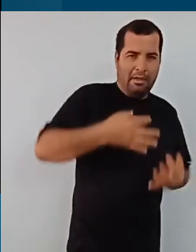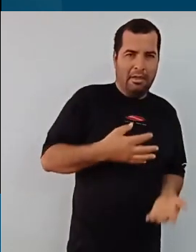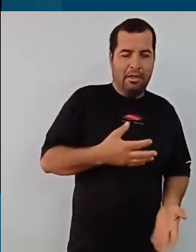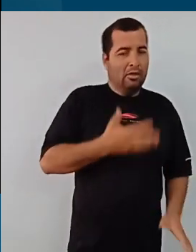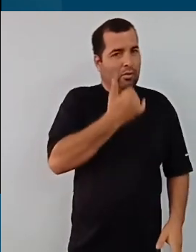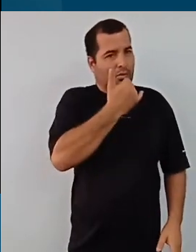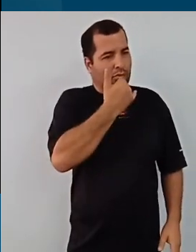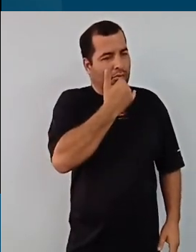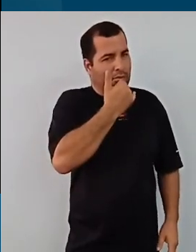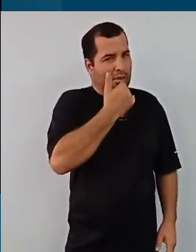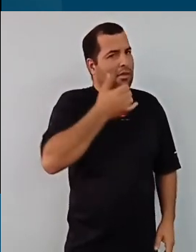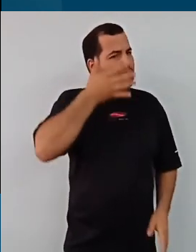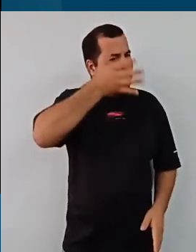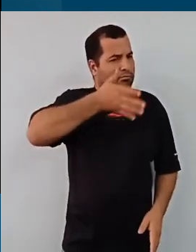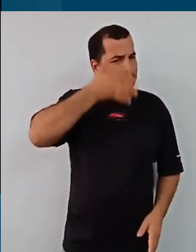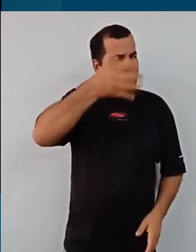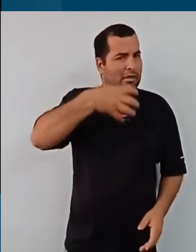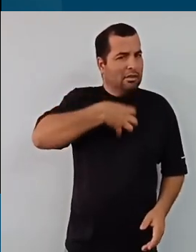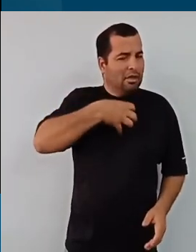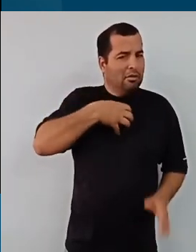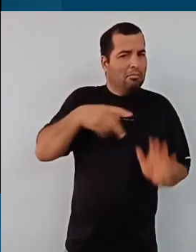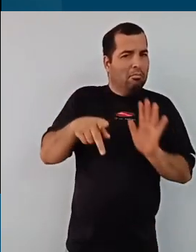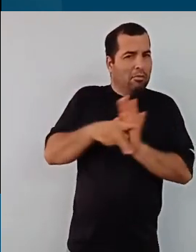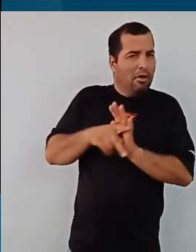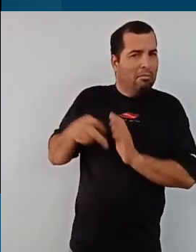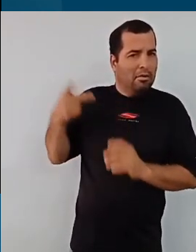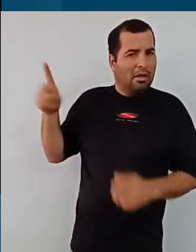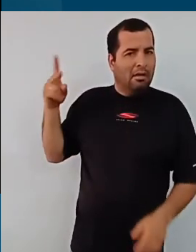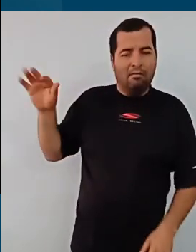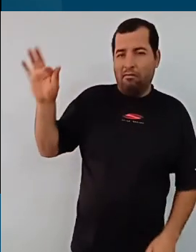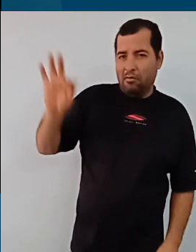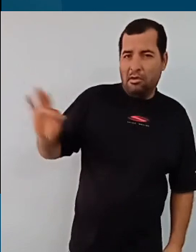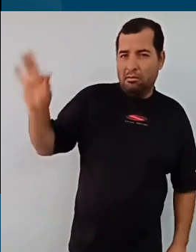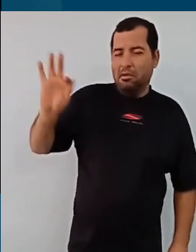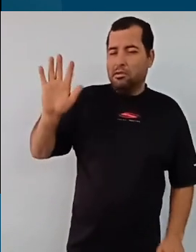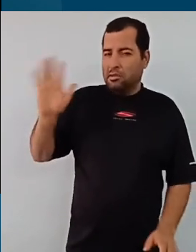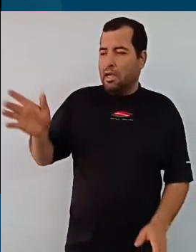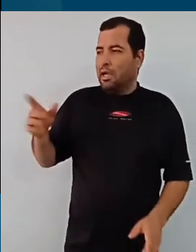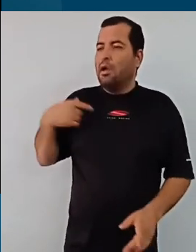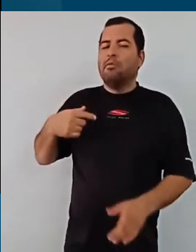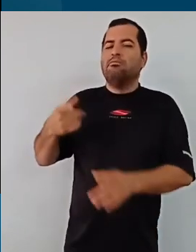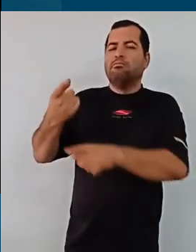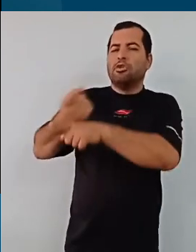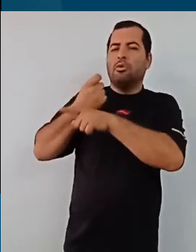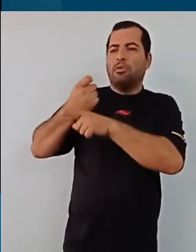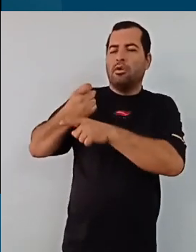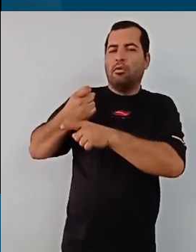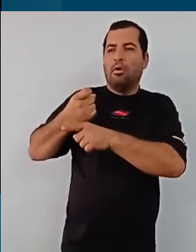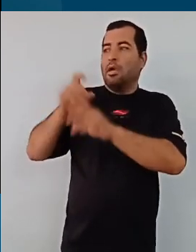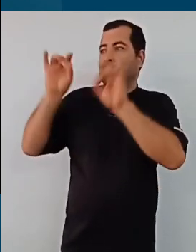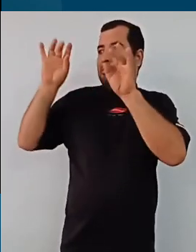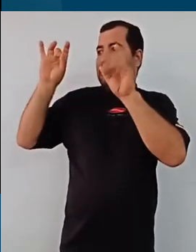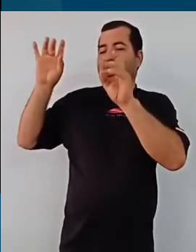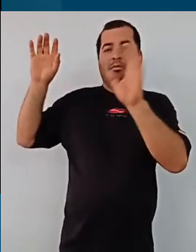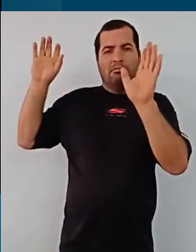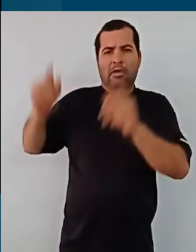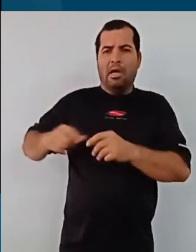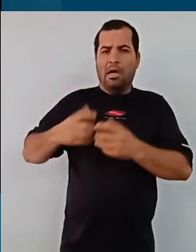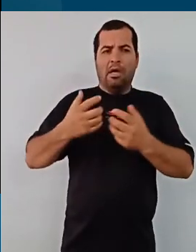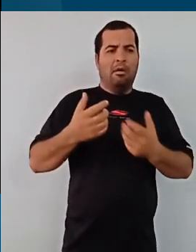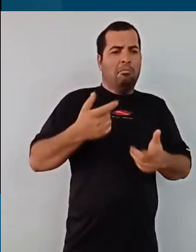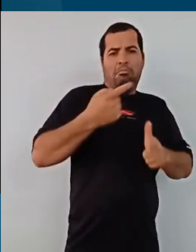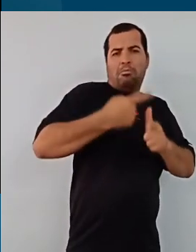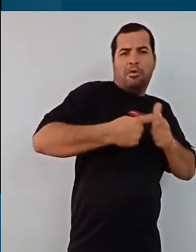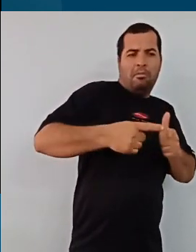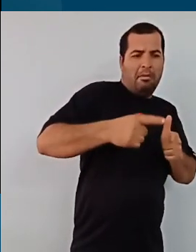desculpe, tipicamente acadêmico, que acha que encontrou uma fórmula e que essa fórmula resolverá a educação